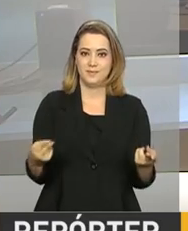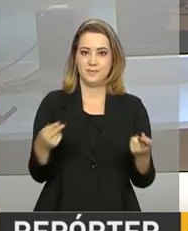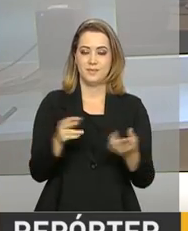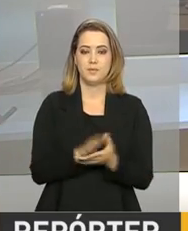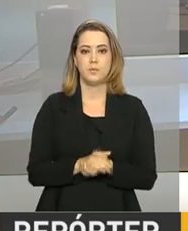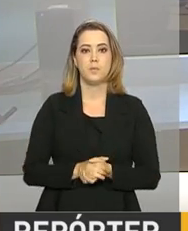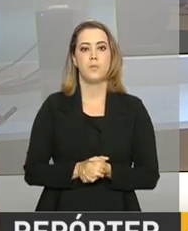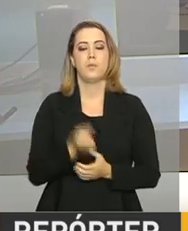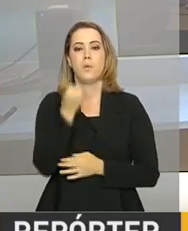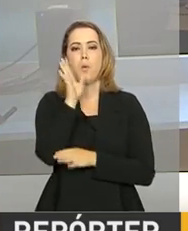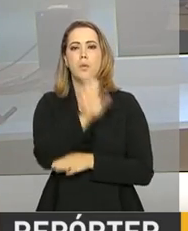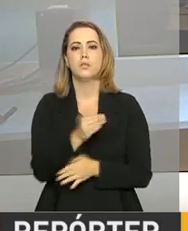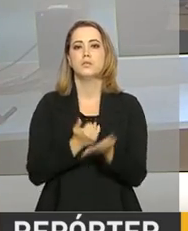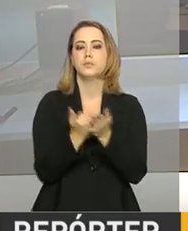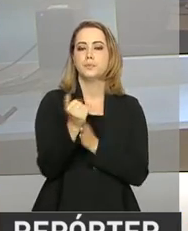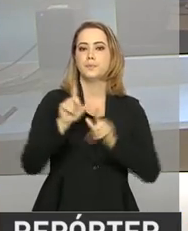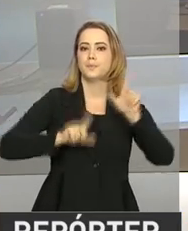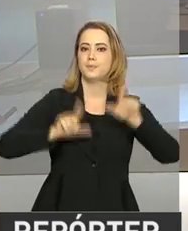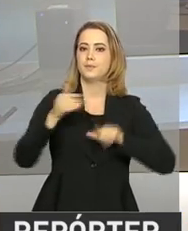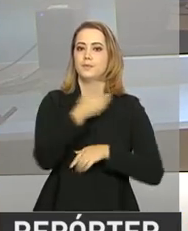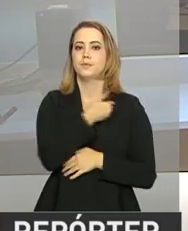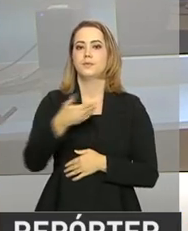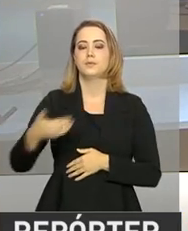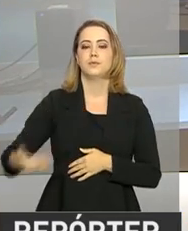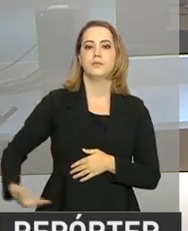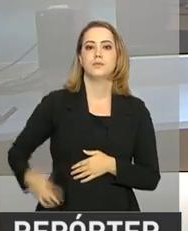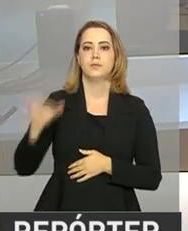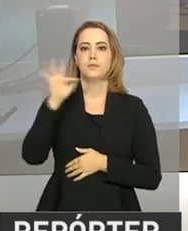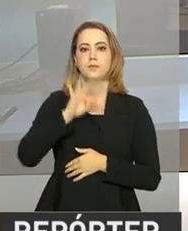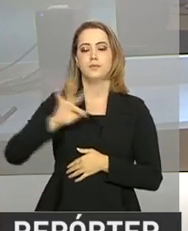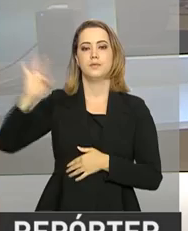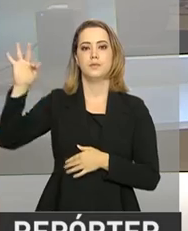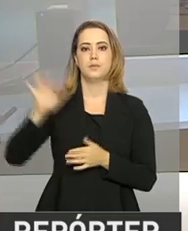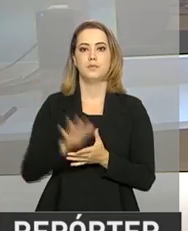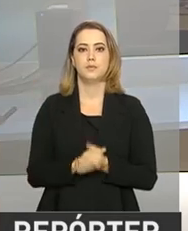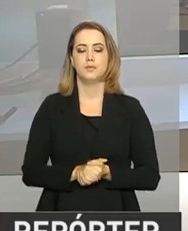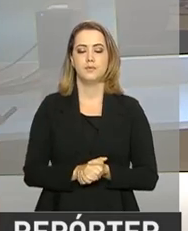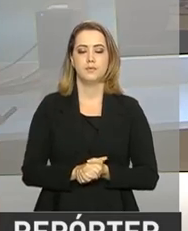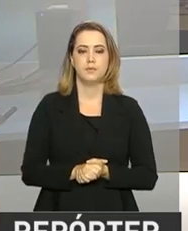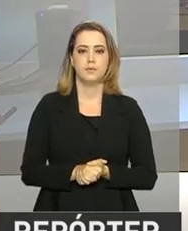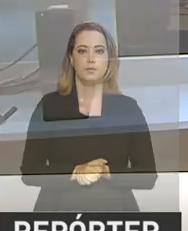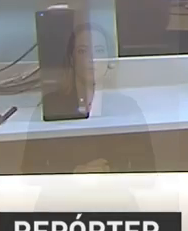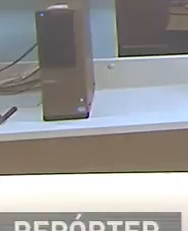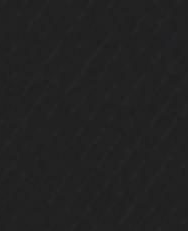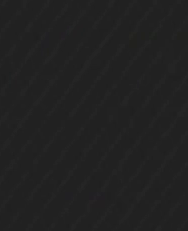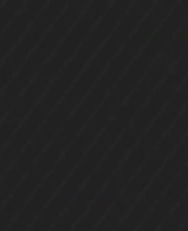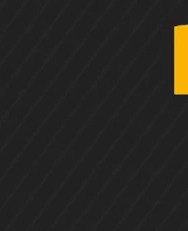redes sociais. Uma boa tarde para você e continue com a gente. NBR, a TV do Governo Federal.